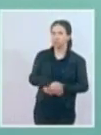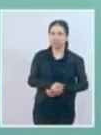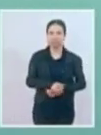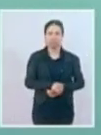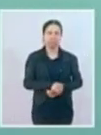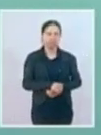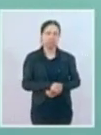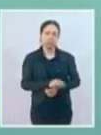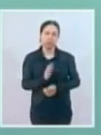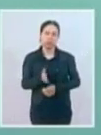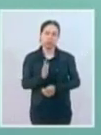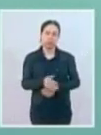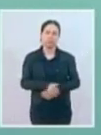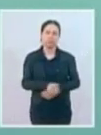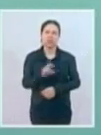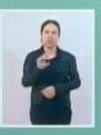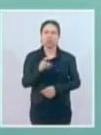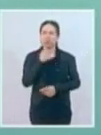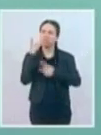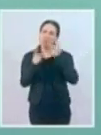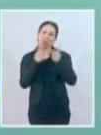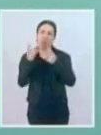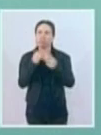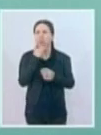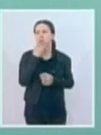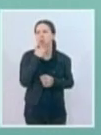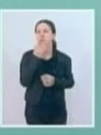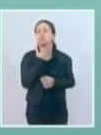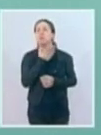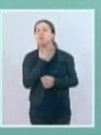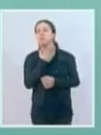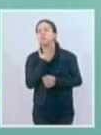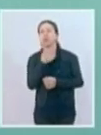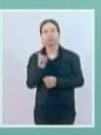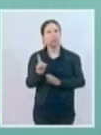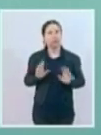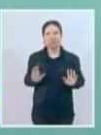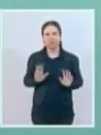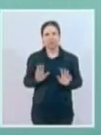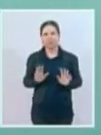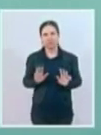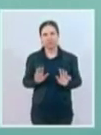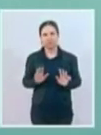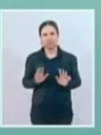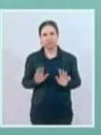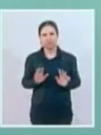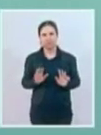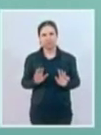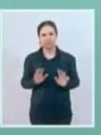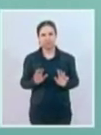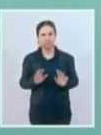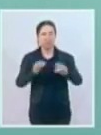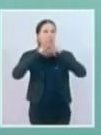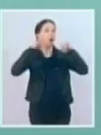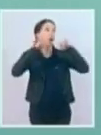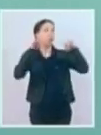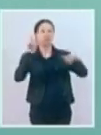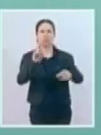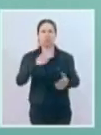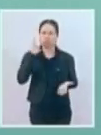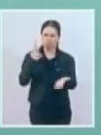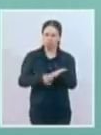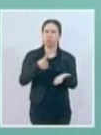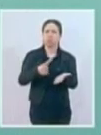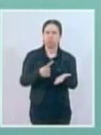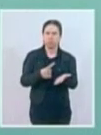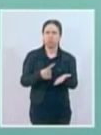eu disse, não é demagogia e nem uma questão de jogar confetes. Sim. É uma questão de quê? Compromisso e claro,